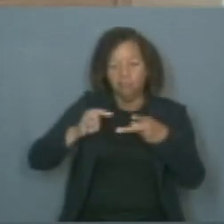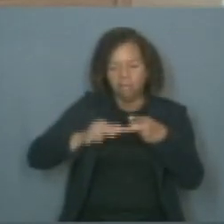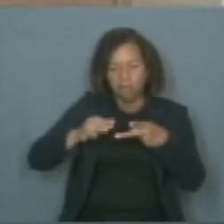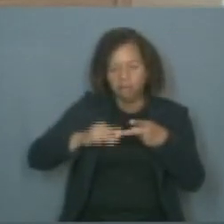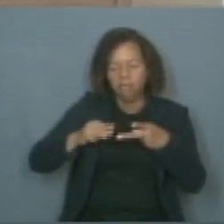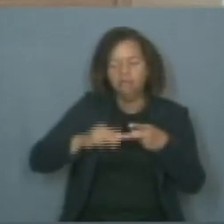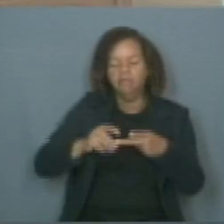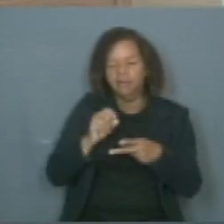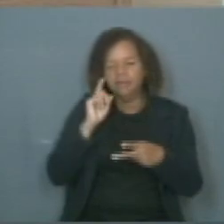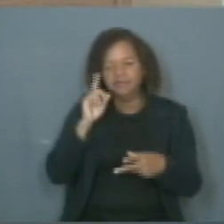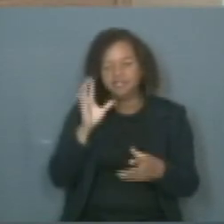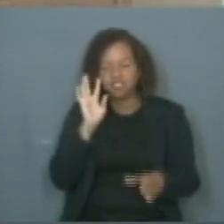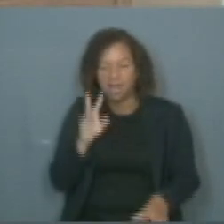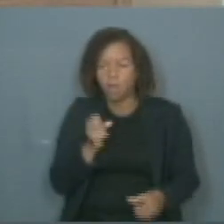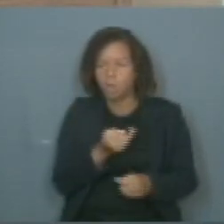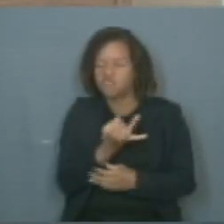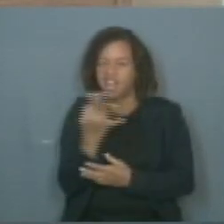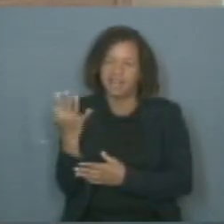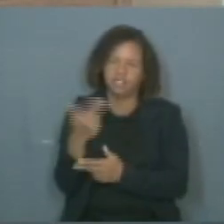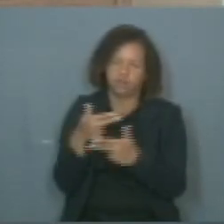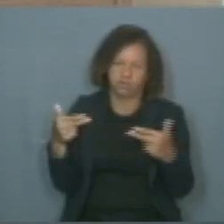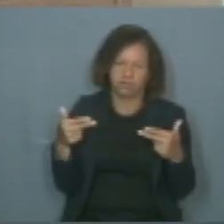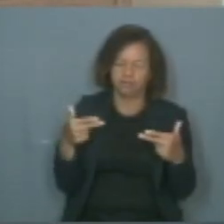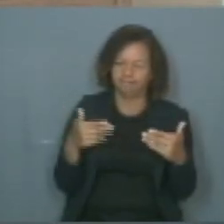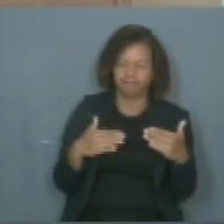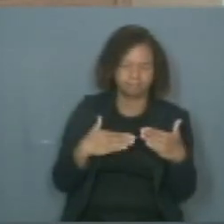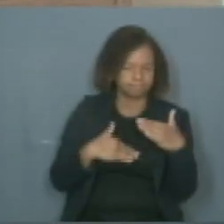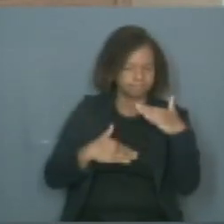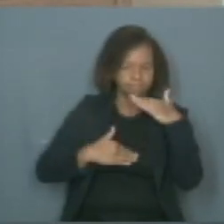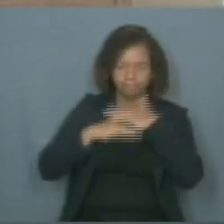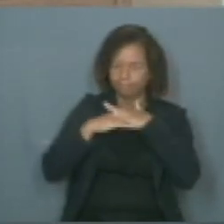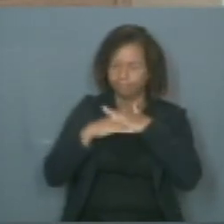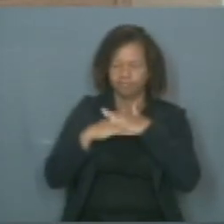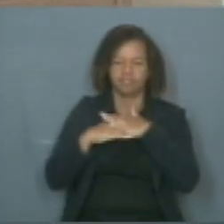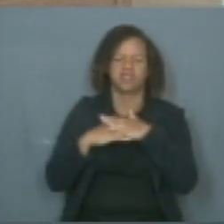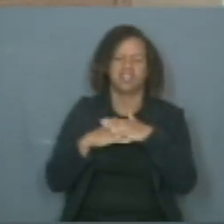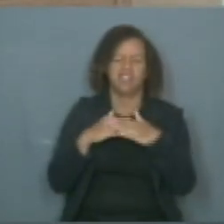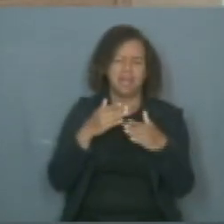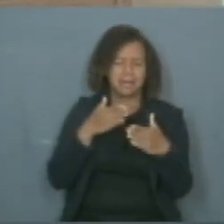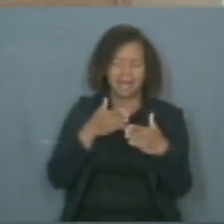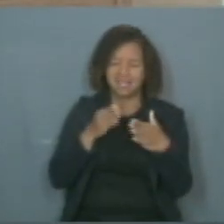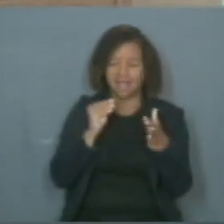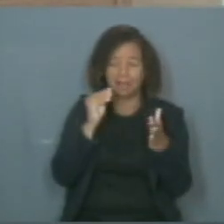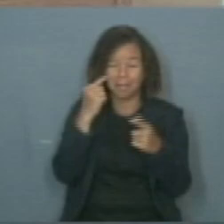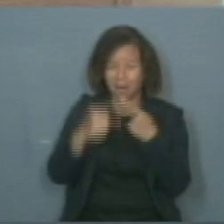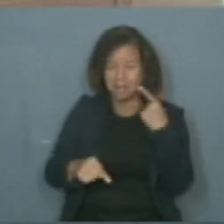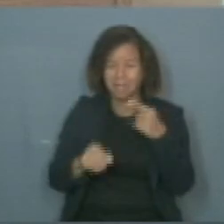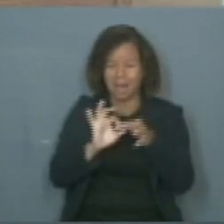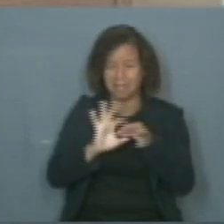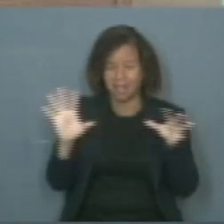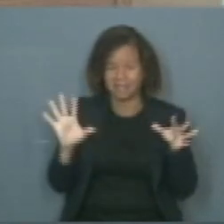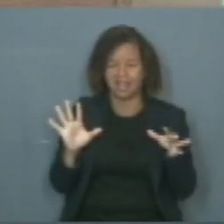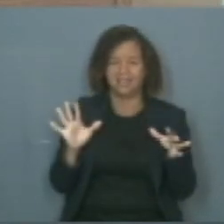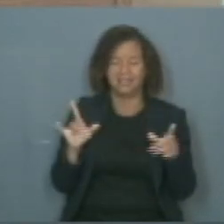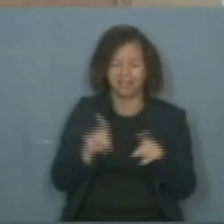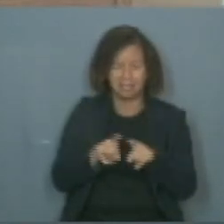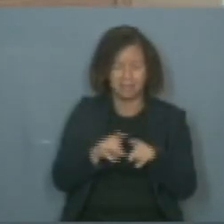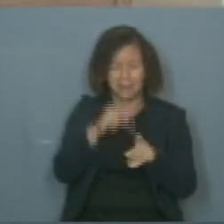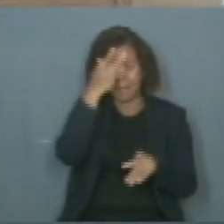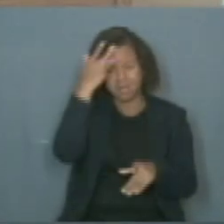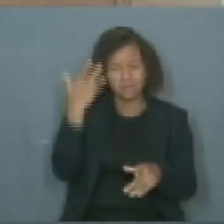revelam várias práticas abusivas de coerção, restrição de liberdade e ausência de profissionais